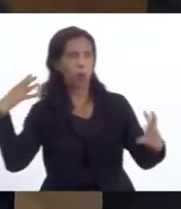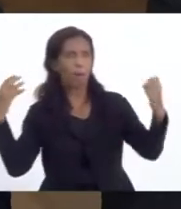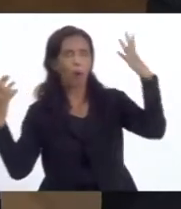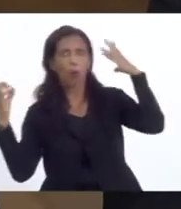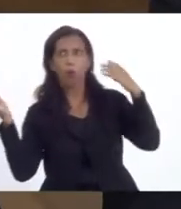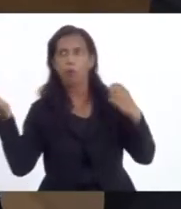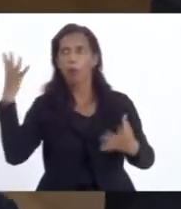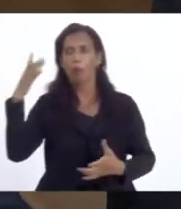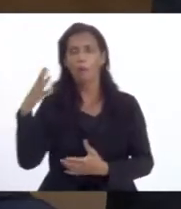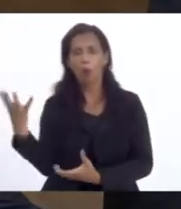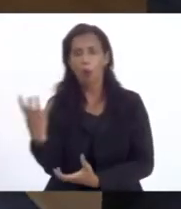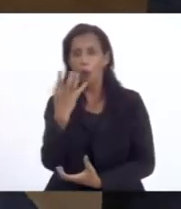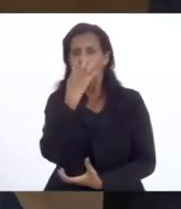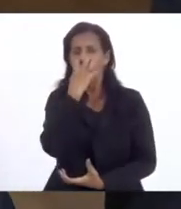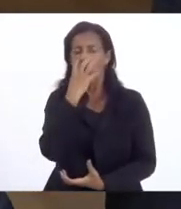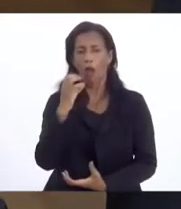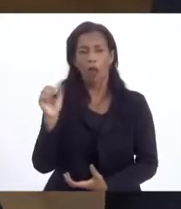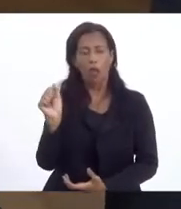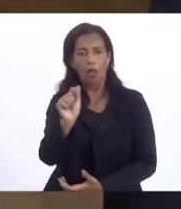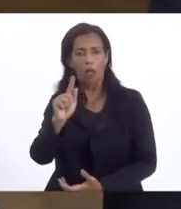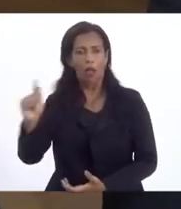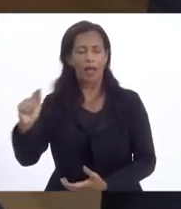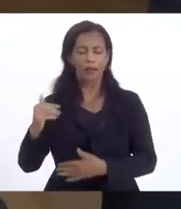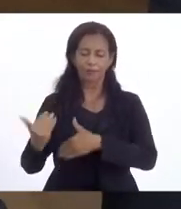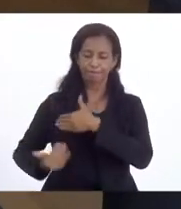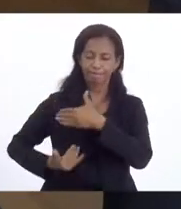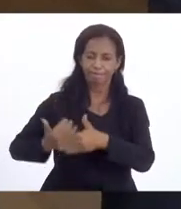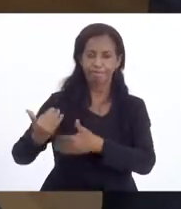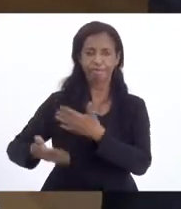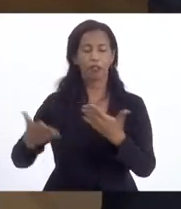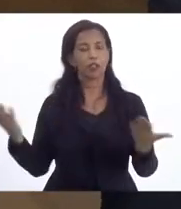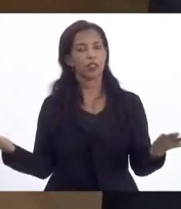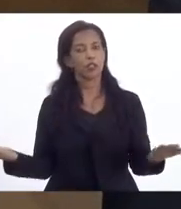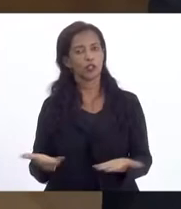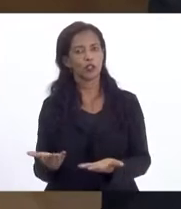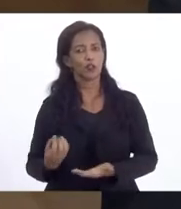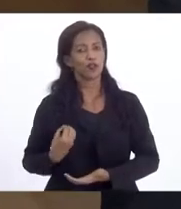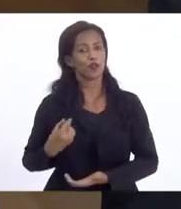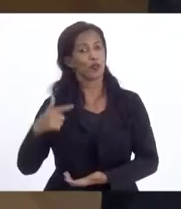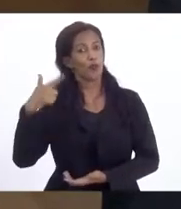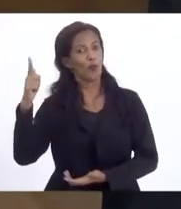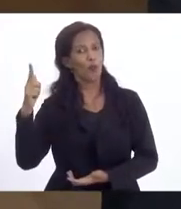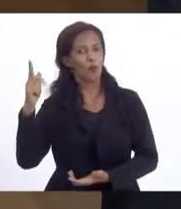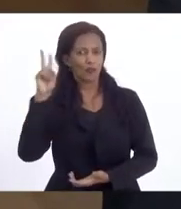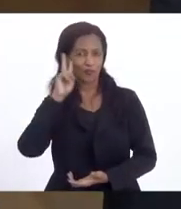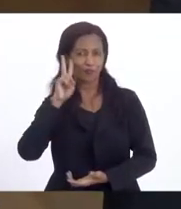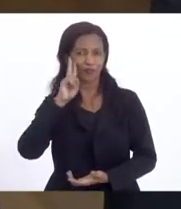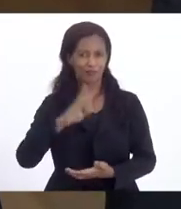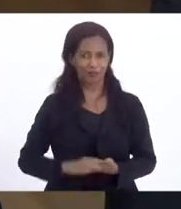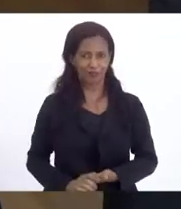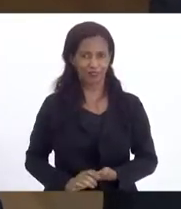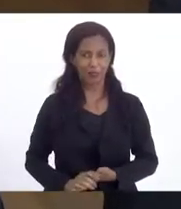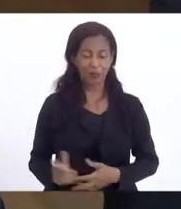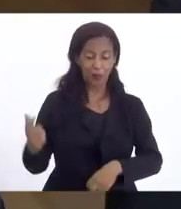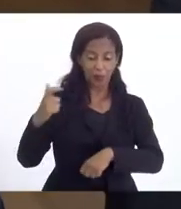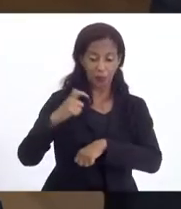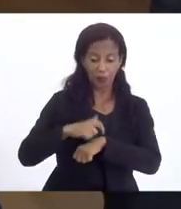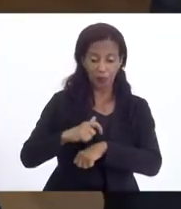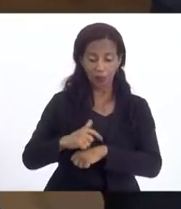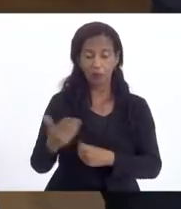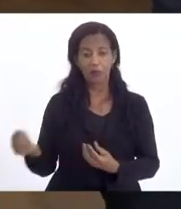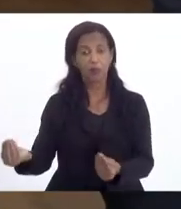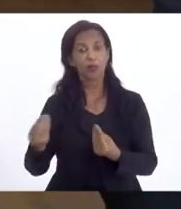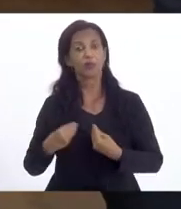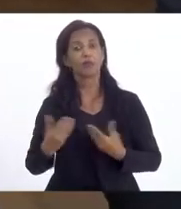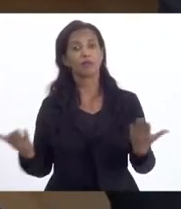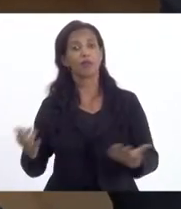borracha, gás de pimenta, mas avançamos e hoje o Estado vive um outro momento, um outro momento que nos dá